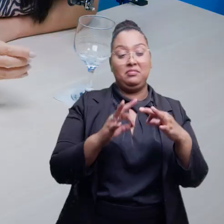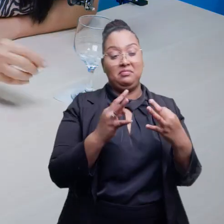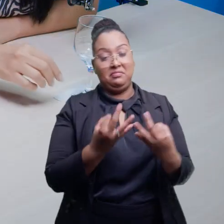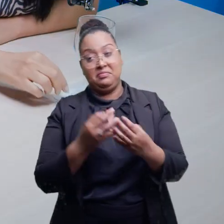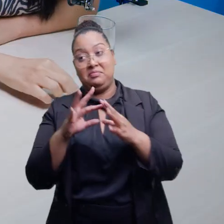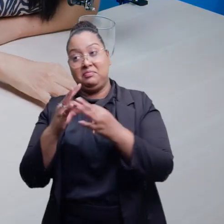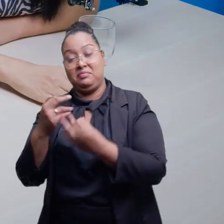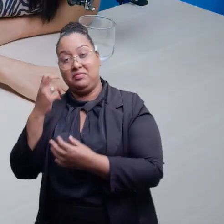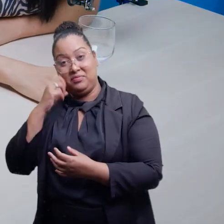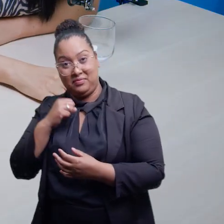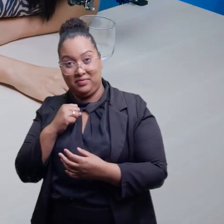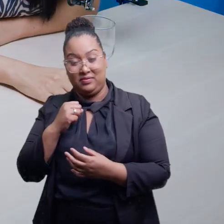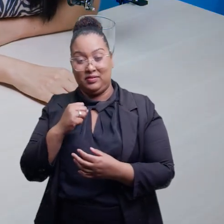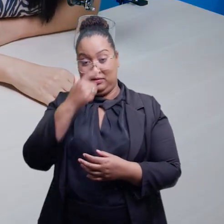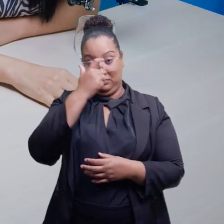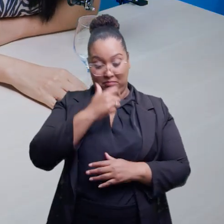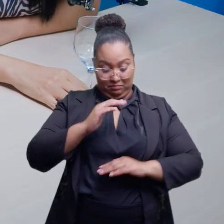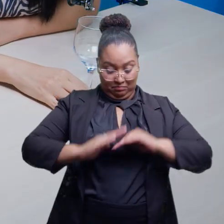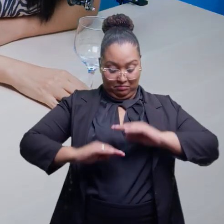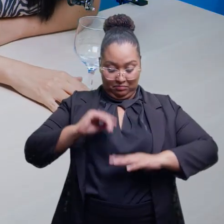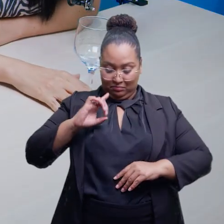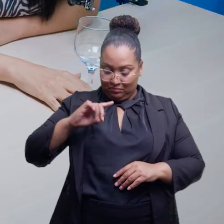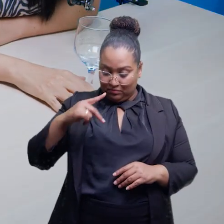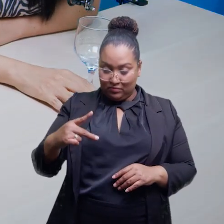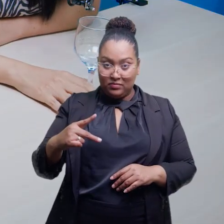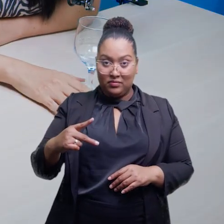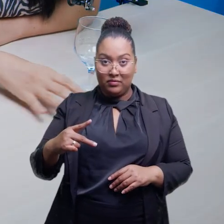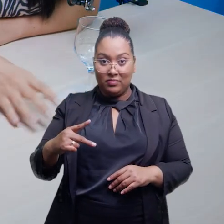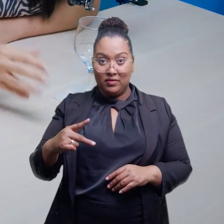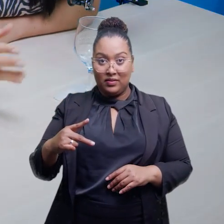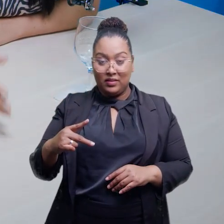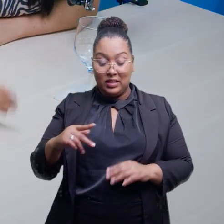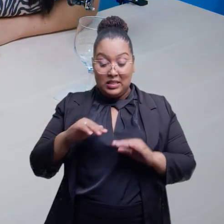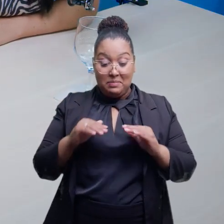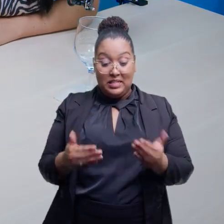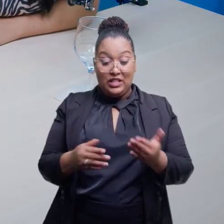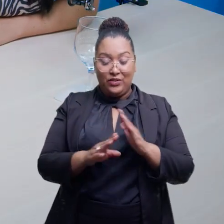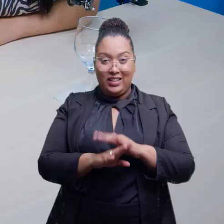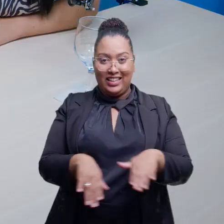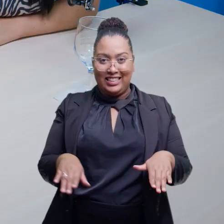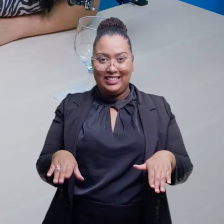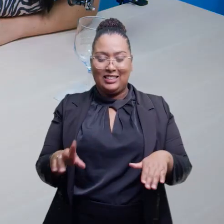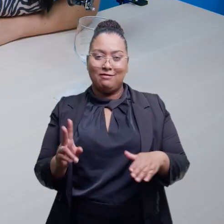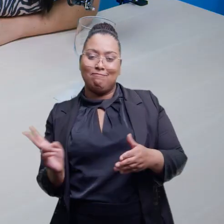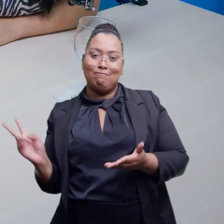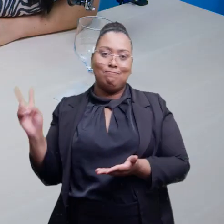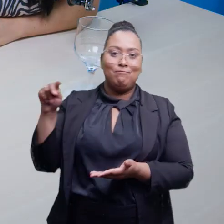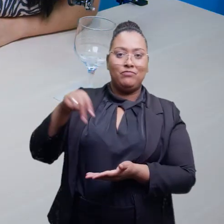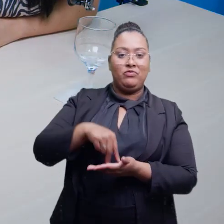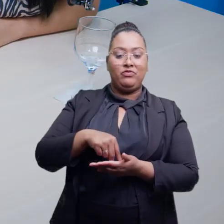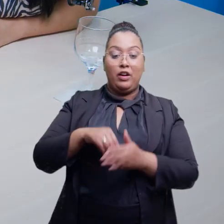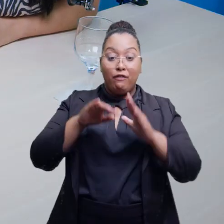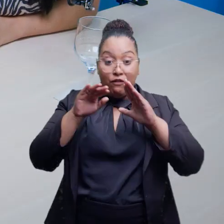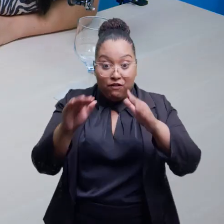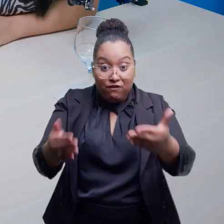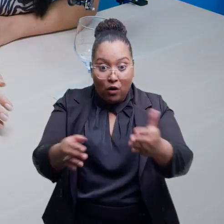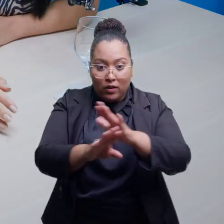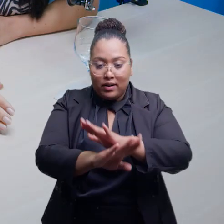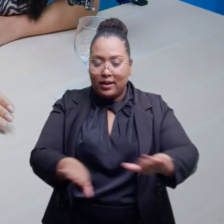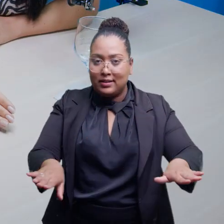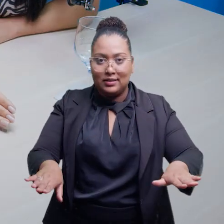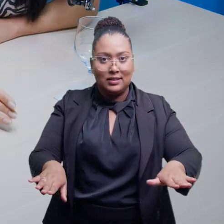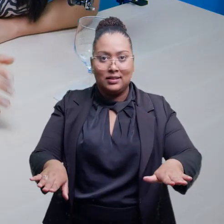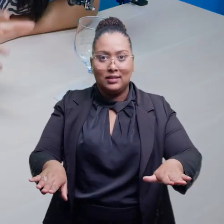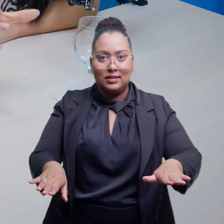a família, e aí a figura do defensor da criança, ela surge exatamente para dar voz ao interesse da criança. Olha, eu não